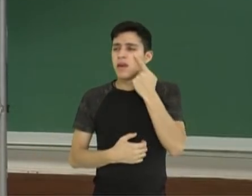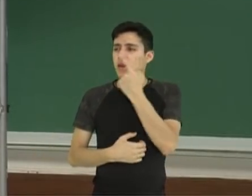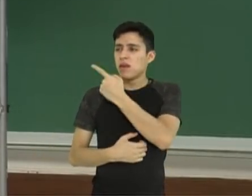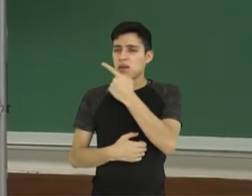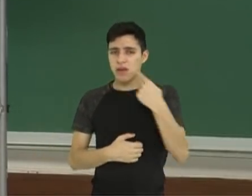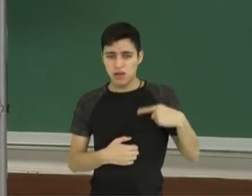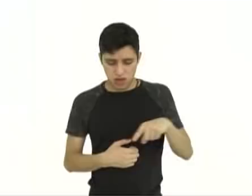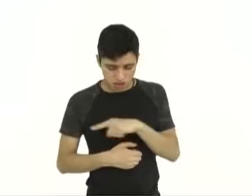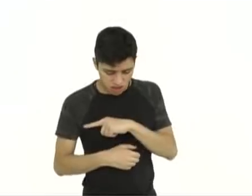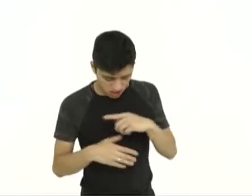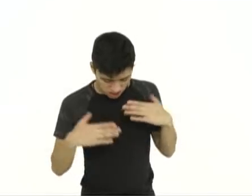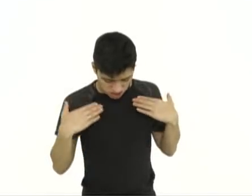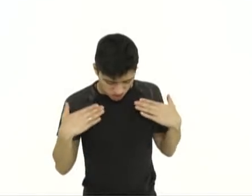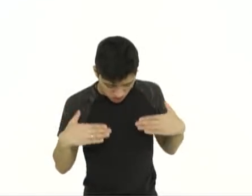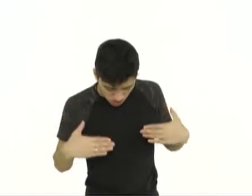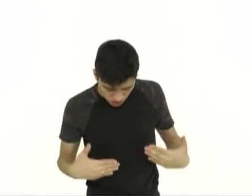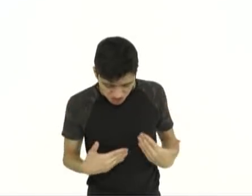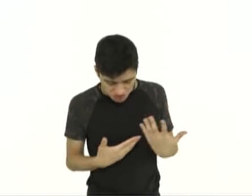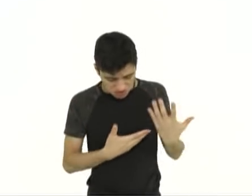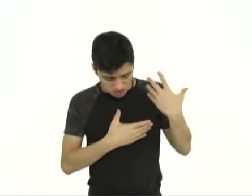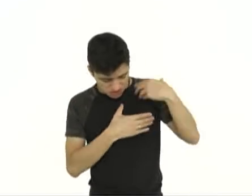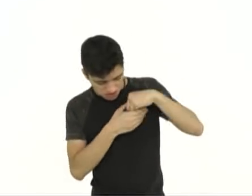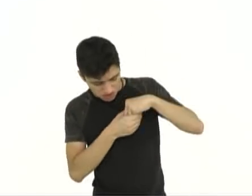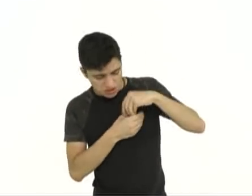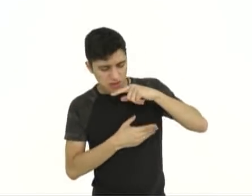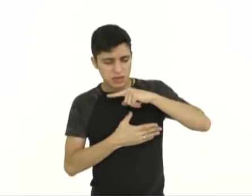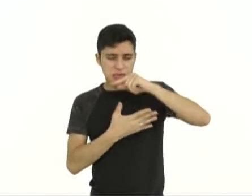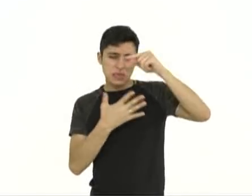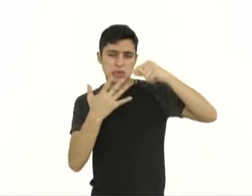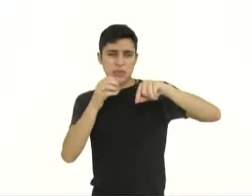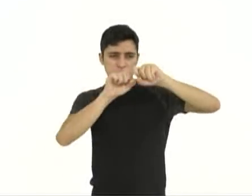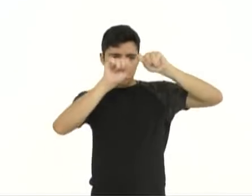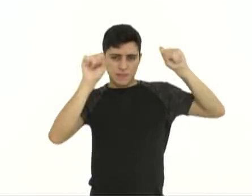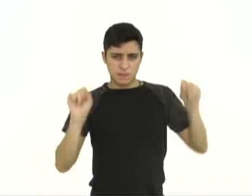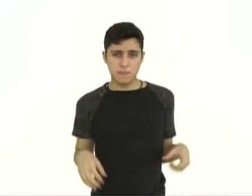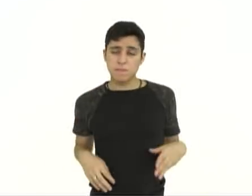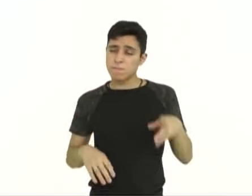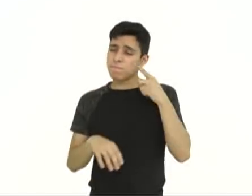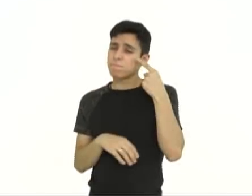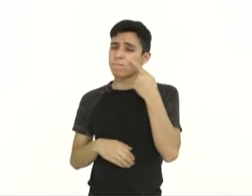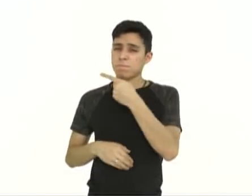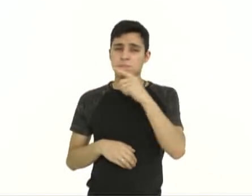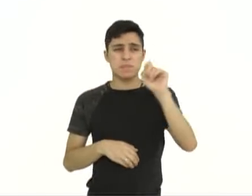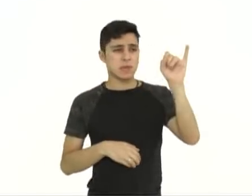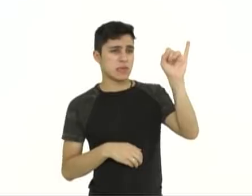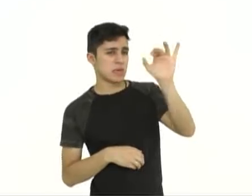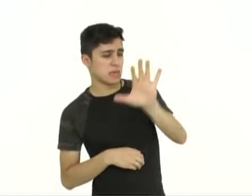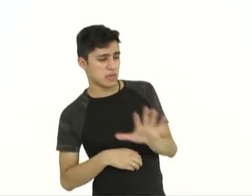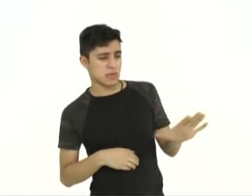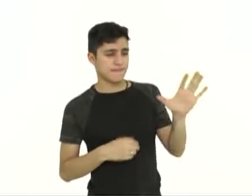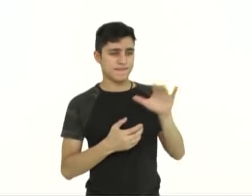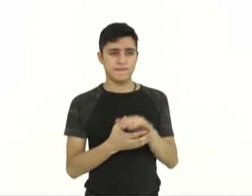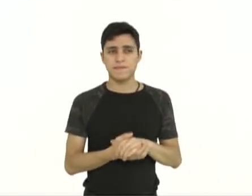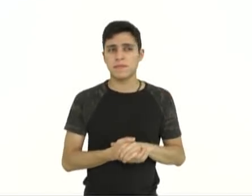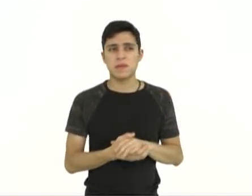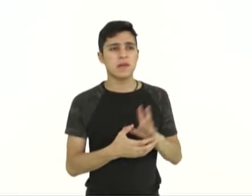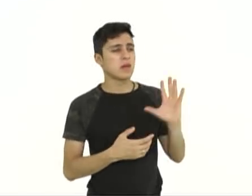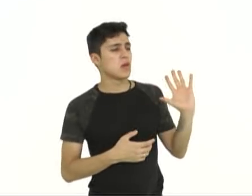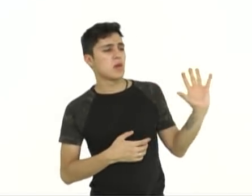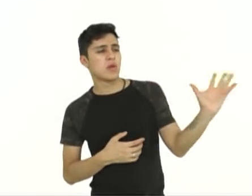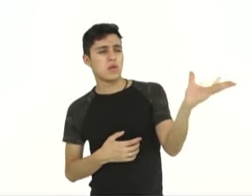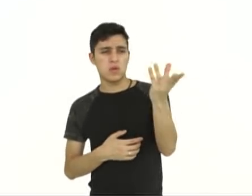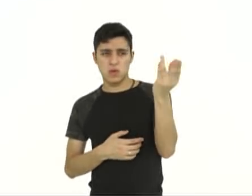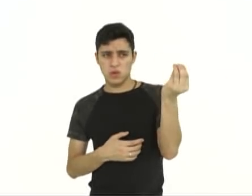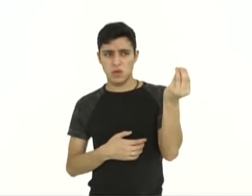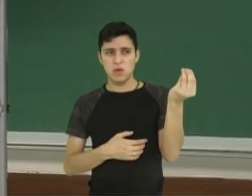é formado por diversos sistemas. Reparem na imagem que eu trago para vocês. Todos trabalham